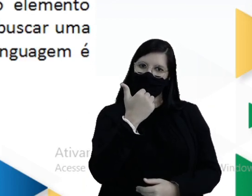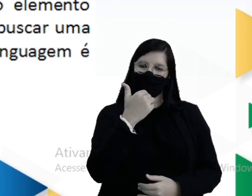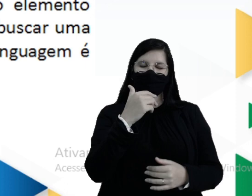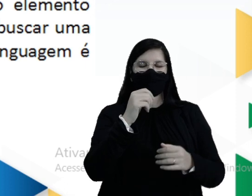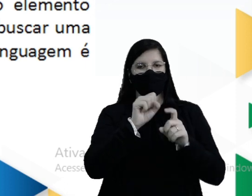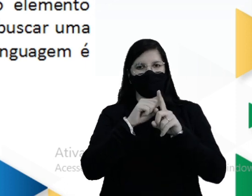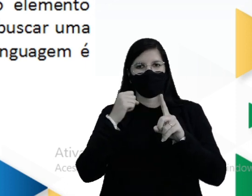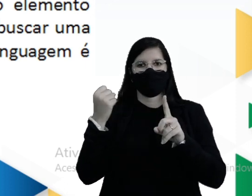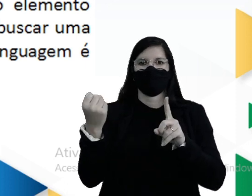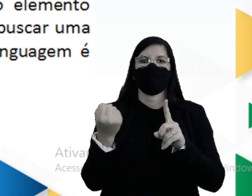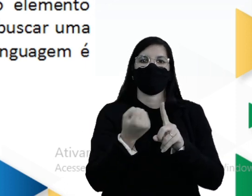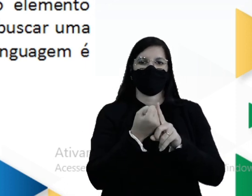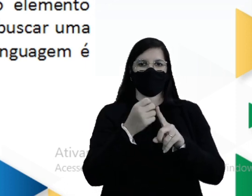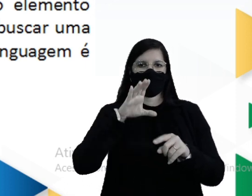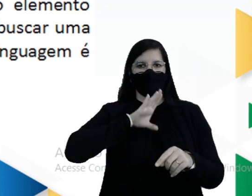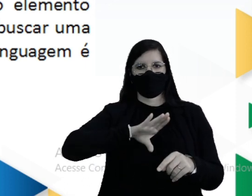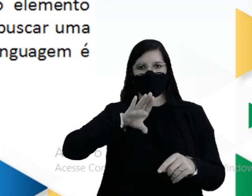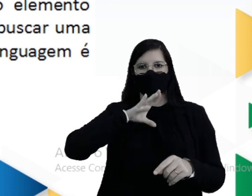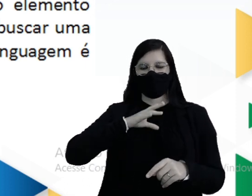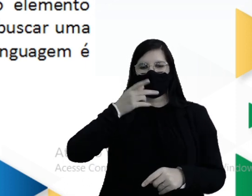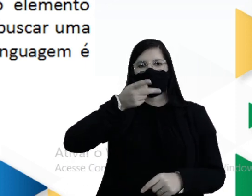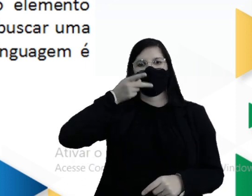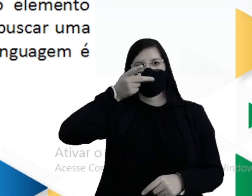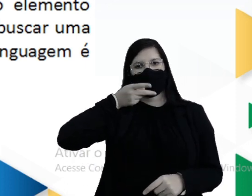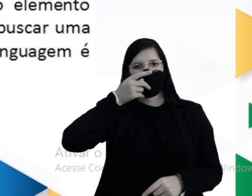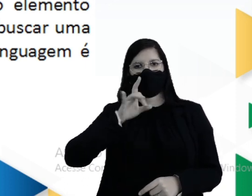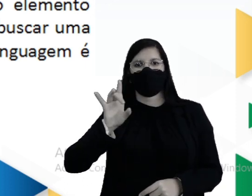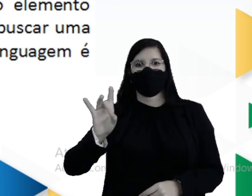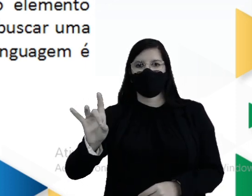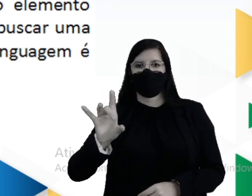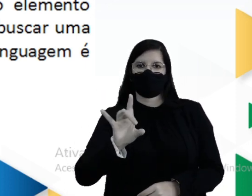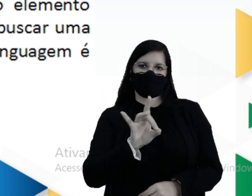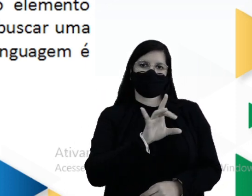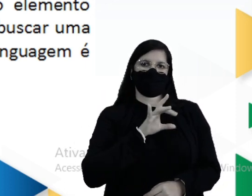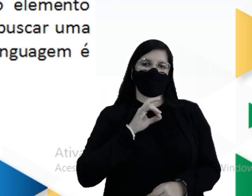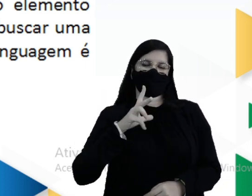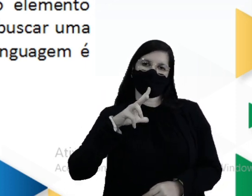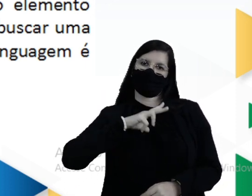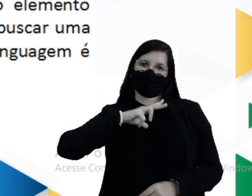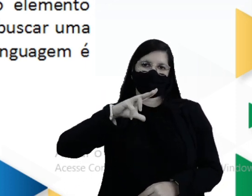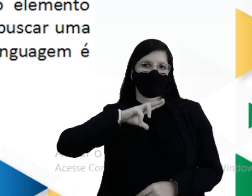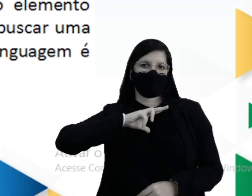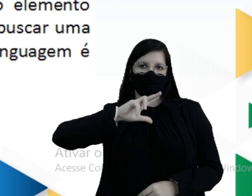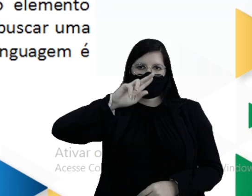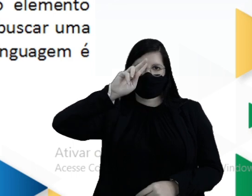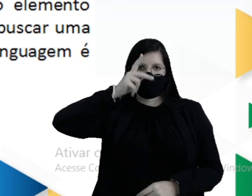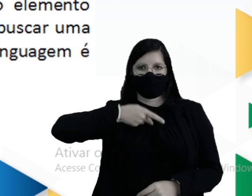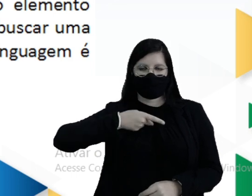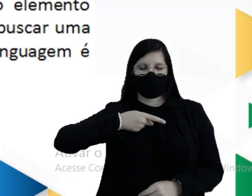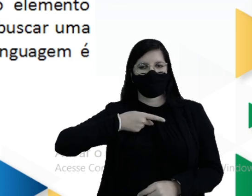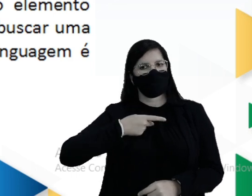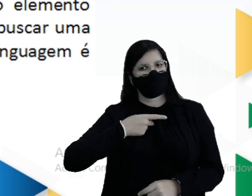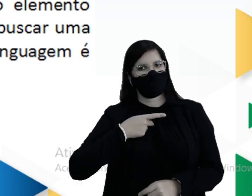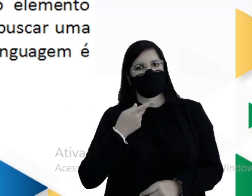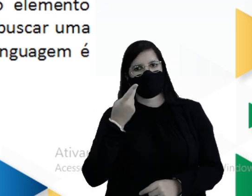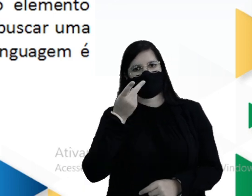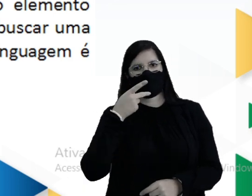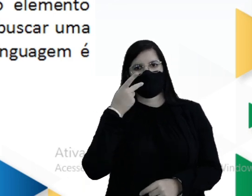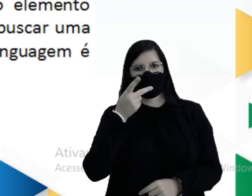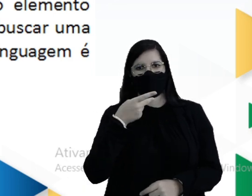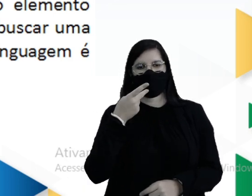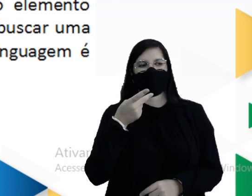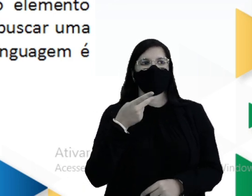social, a língua portuguesa, né? E a fala é individual. Cada um tem o seu modo próprio de